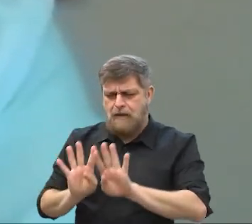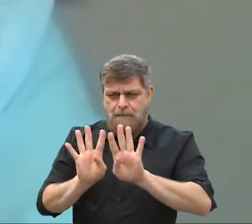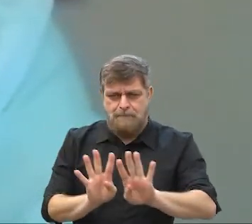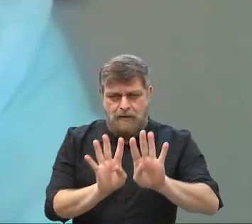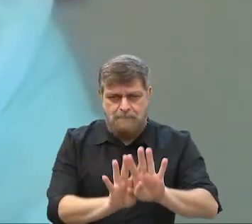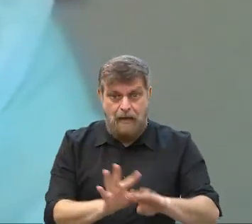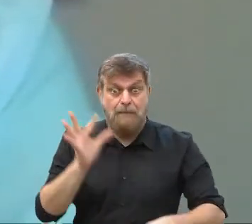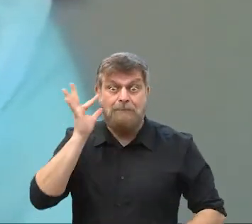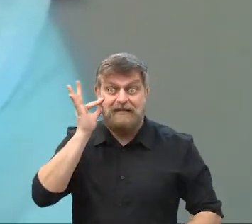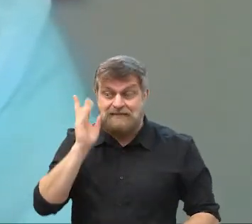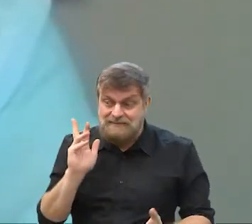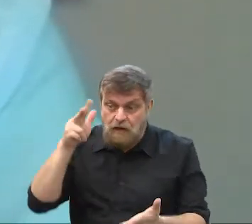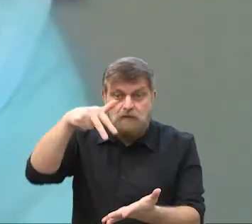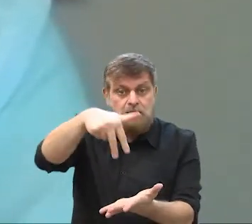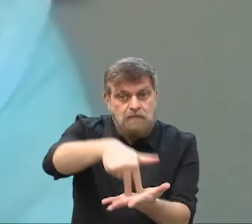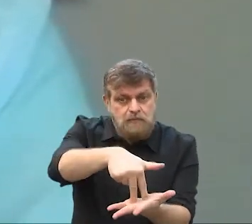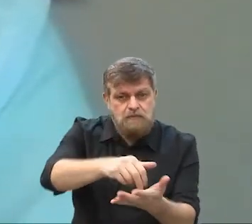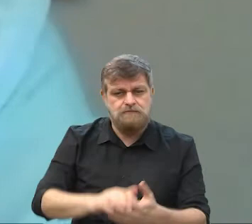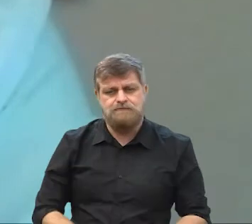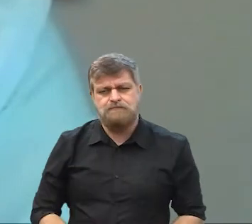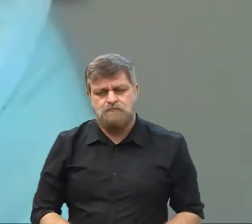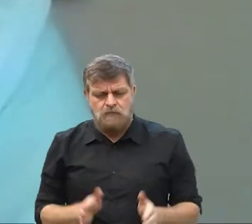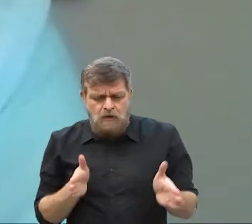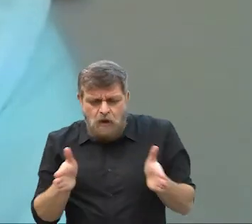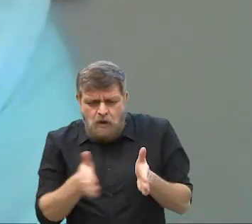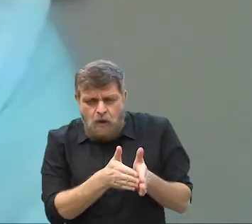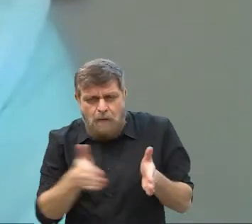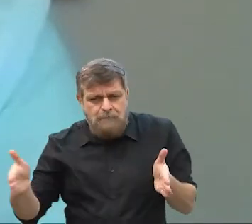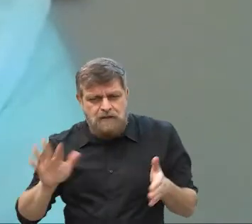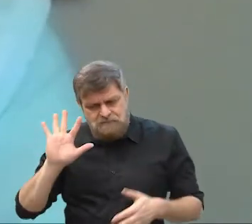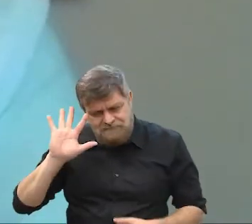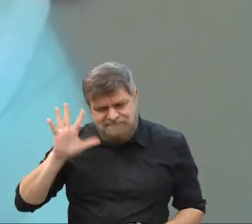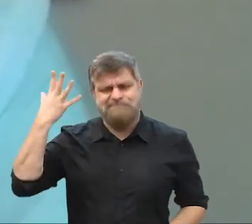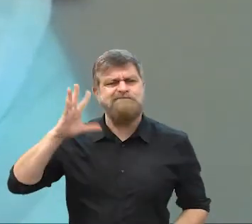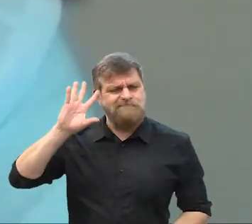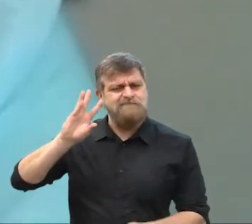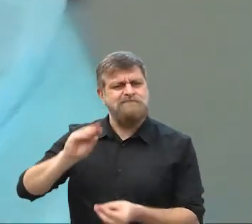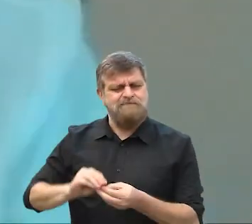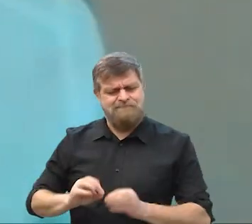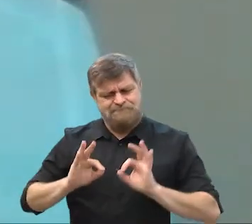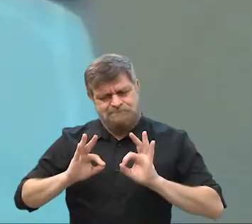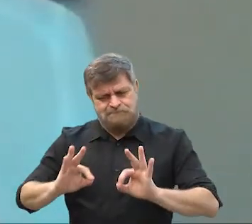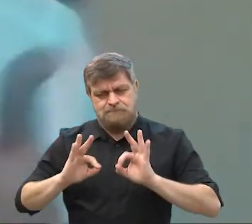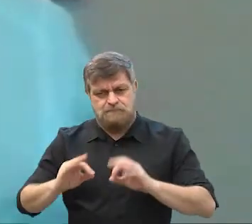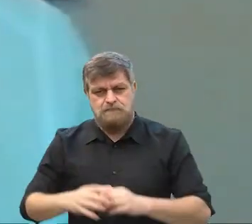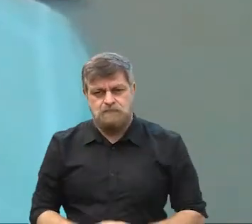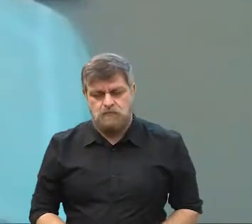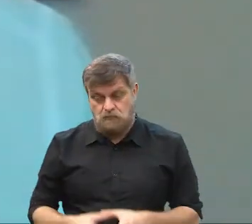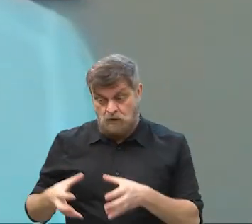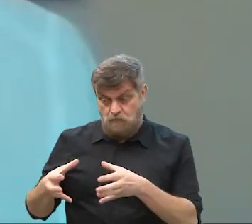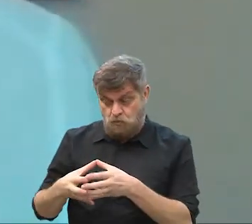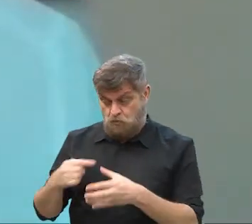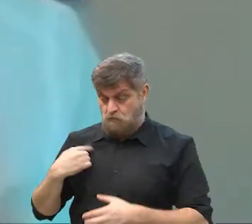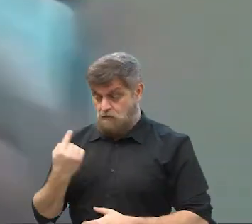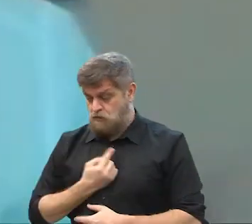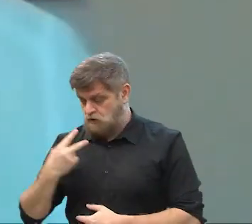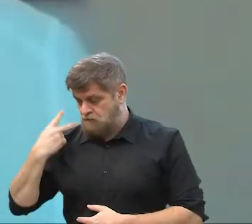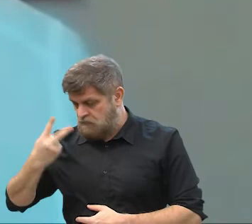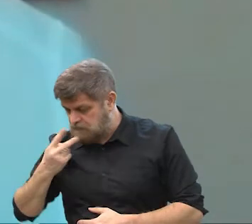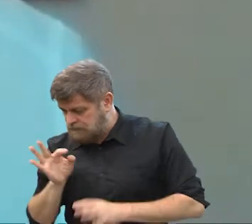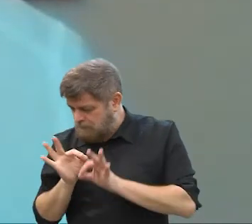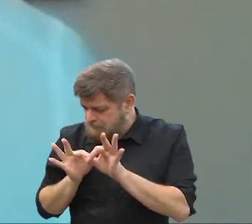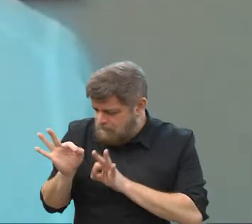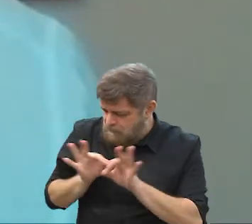um período com bastante resultado positivo, não só para a comissão, para a elaboração de